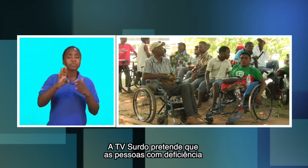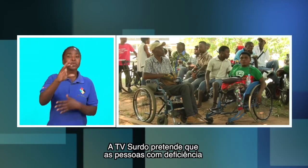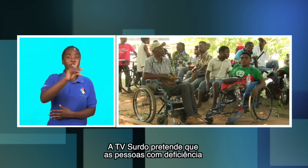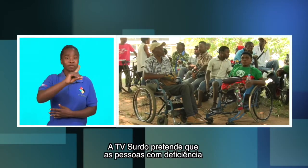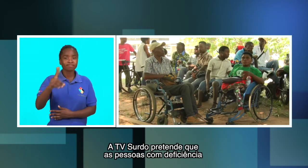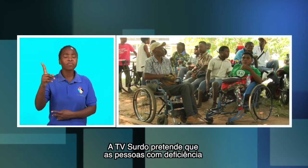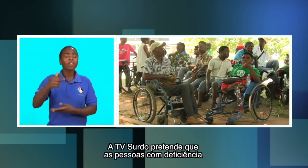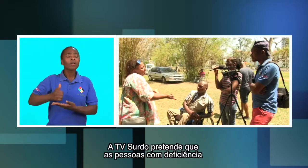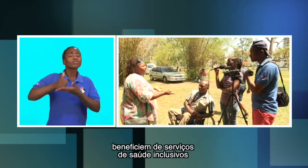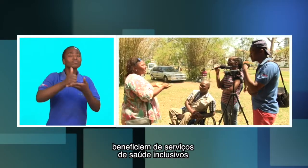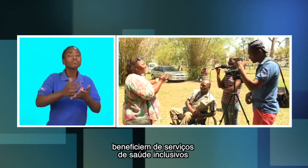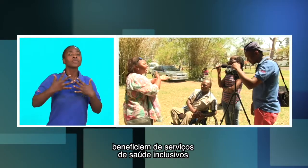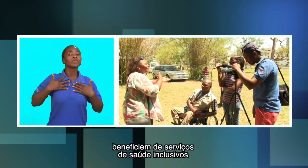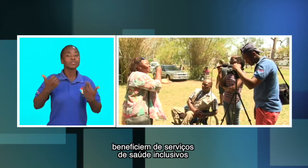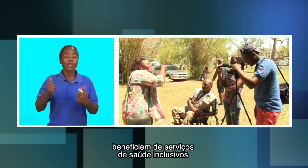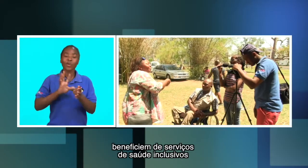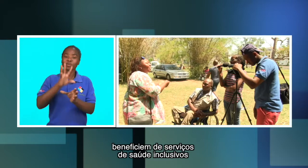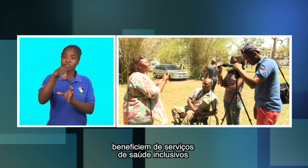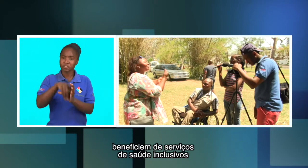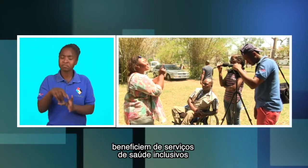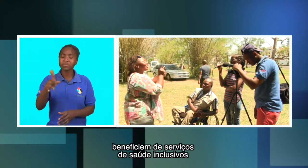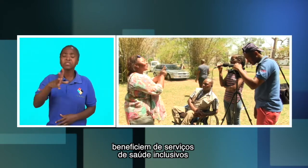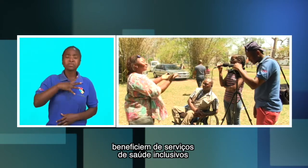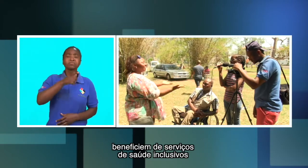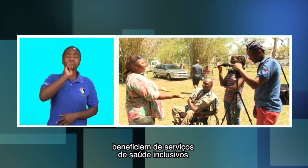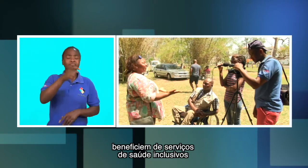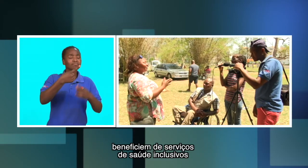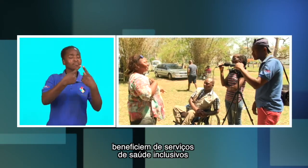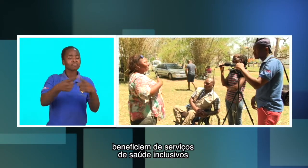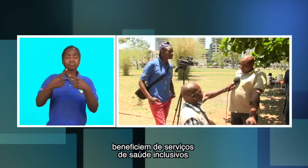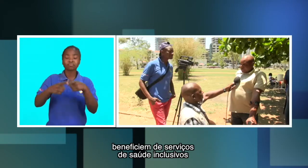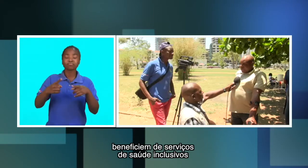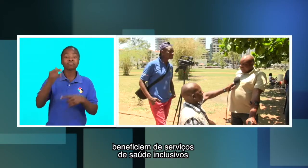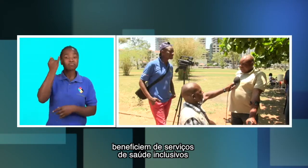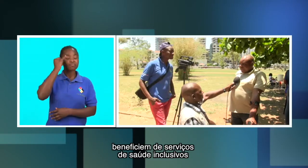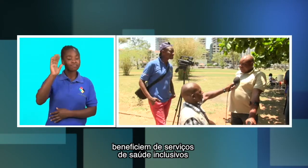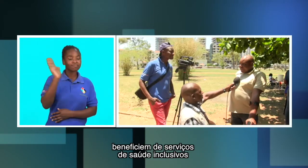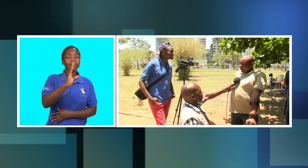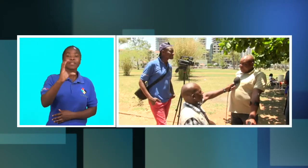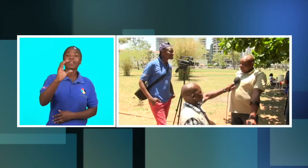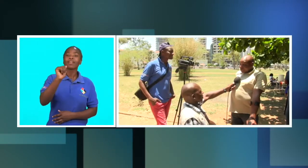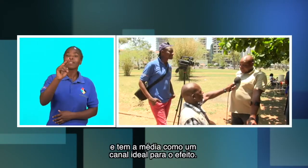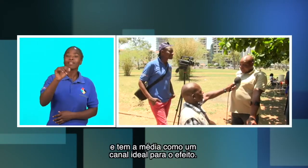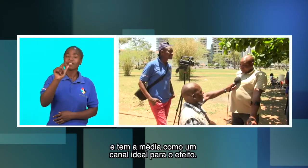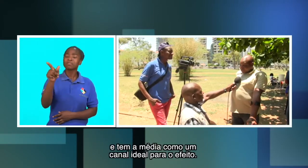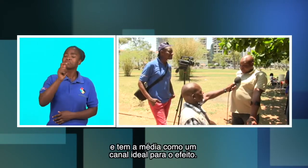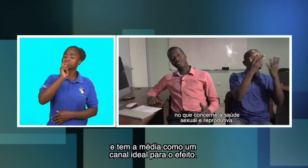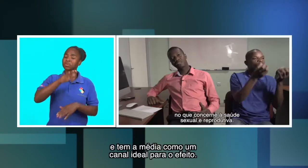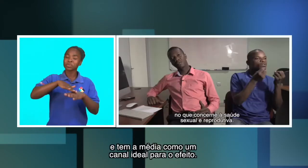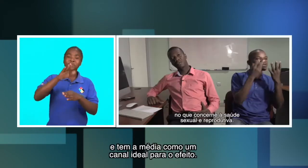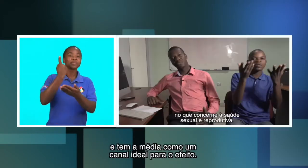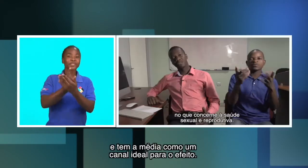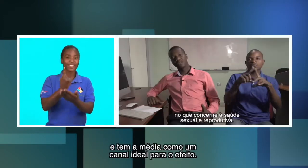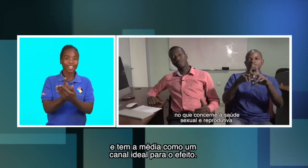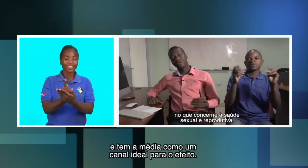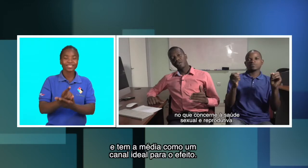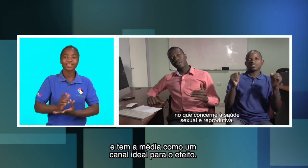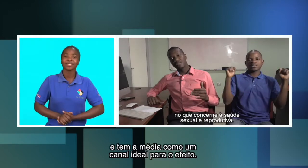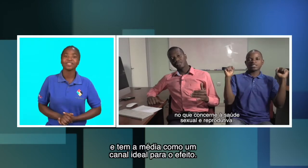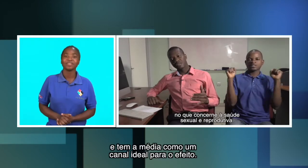que as pessoas com deficiência beneficiem de serviços de saúde inclusivos e tem a